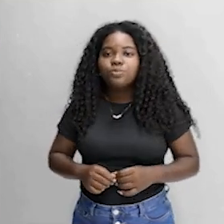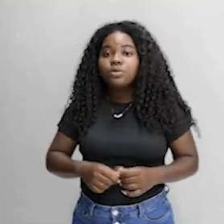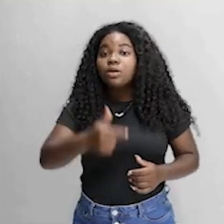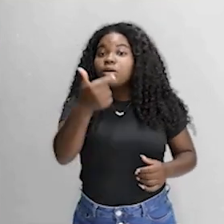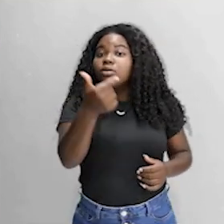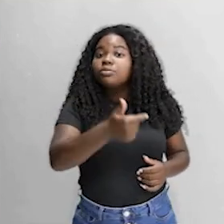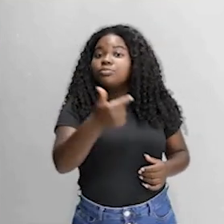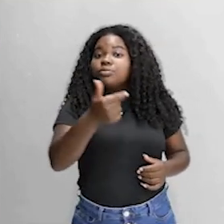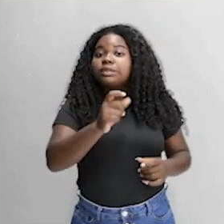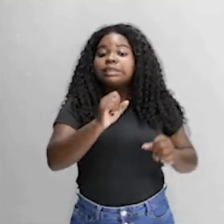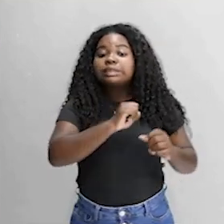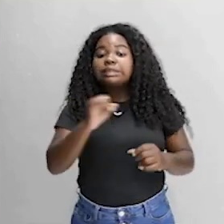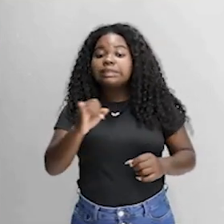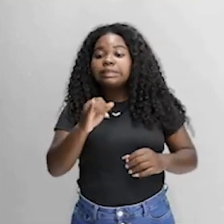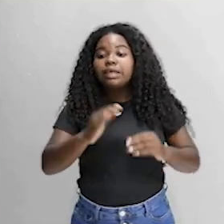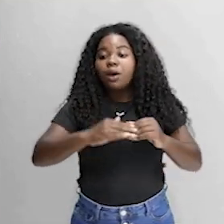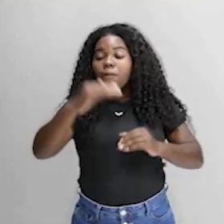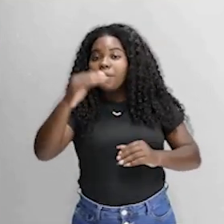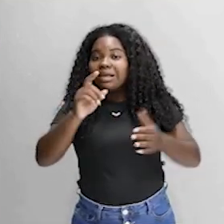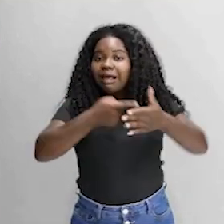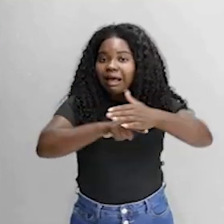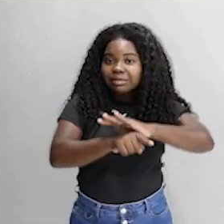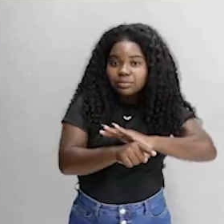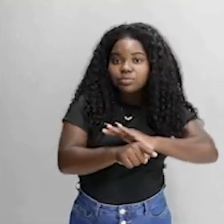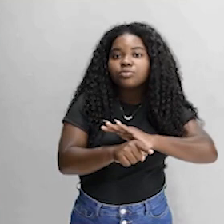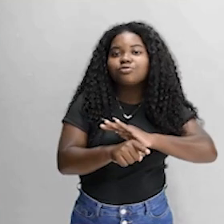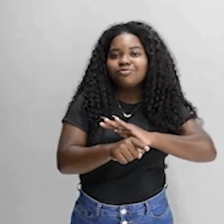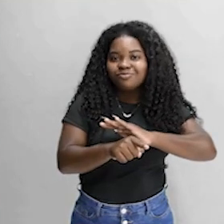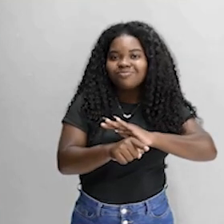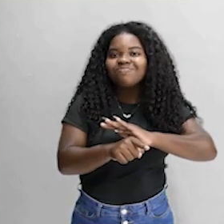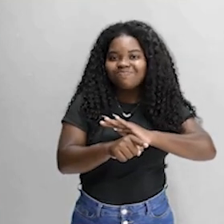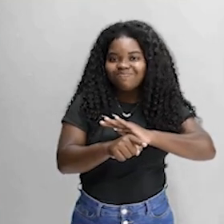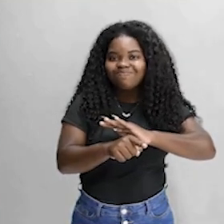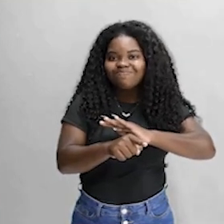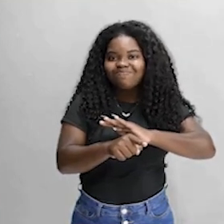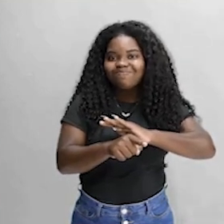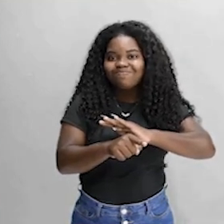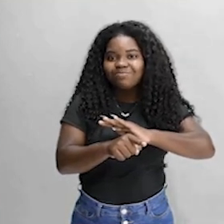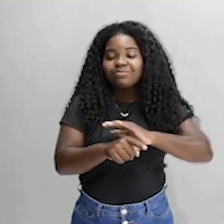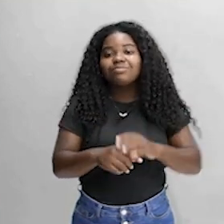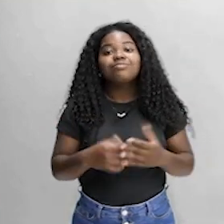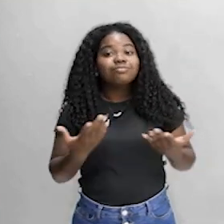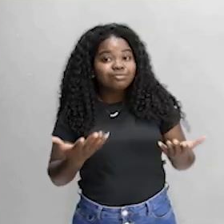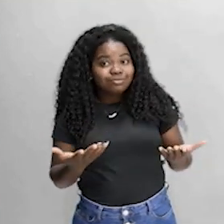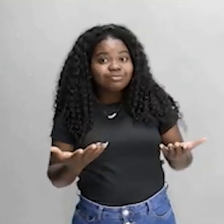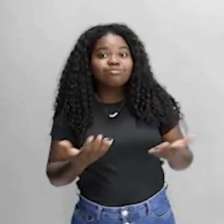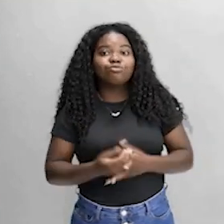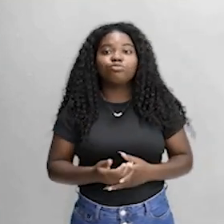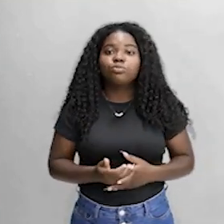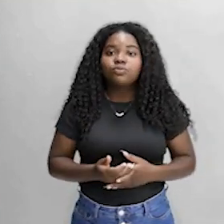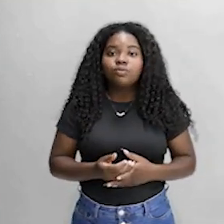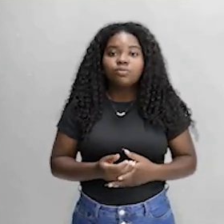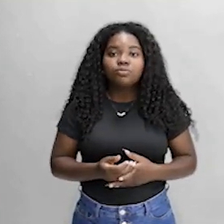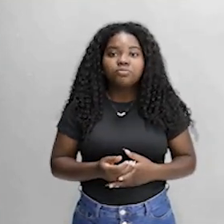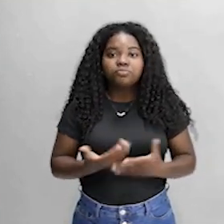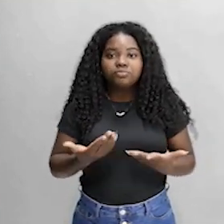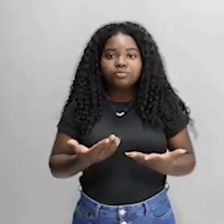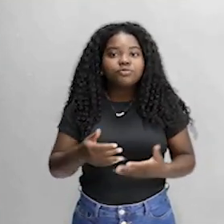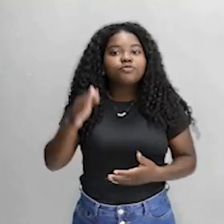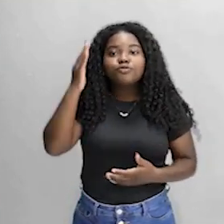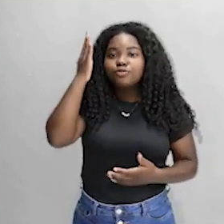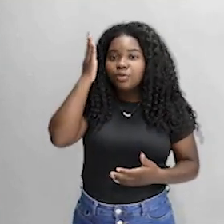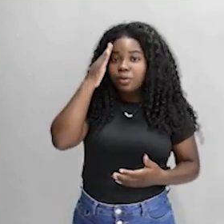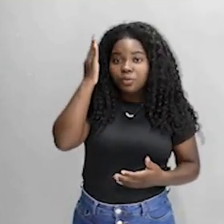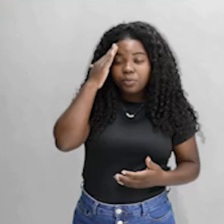Se ele é o termo maior, ele é o mais extenso. Então, ele é o menos compreendido, ele é o menos compreensível.